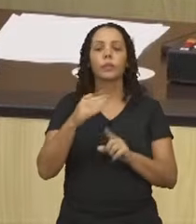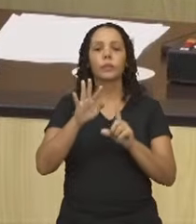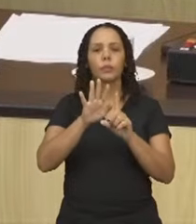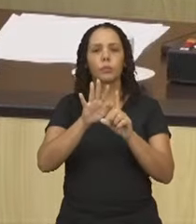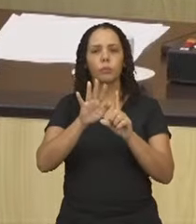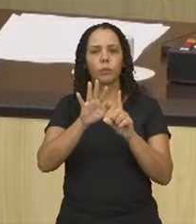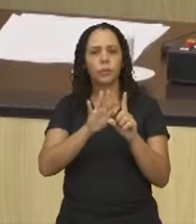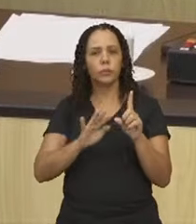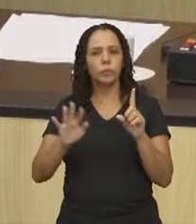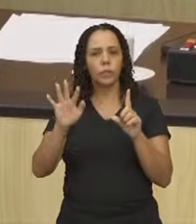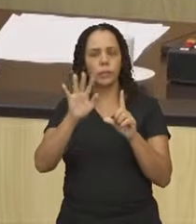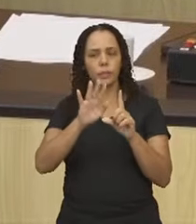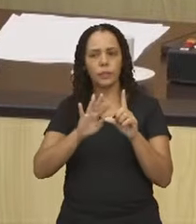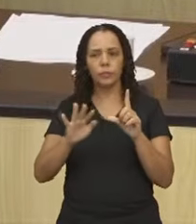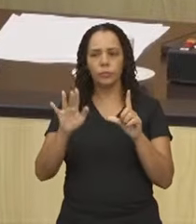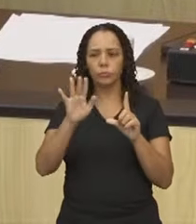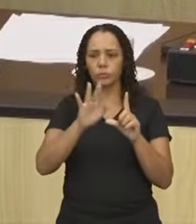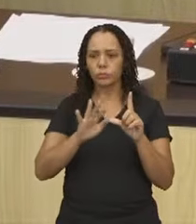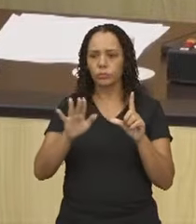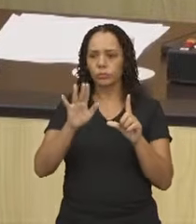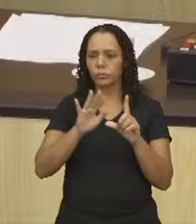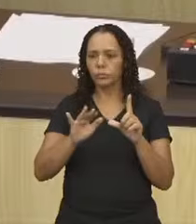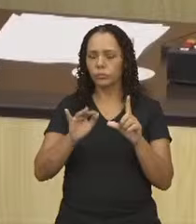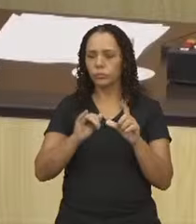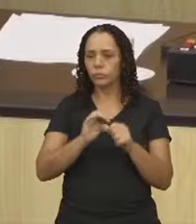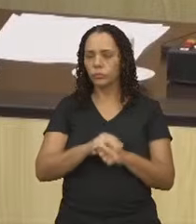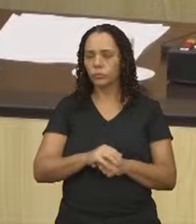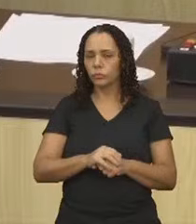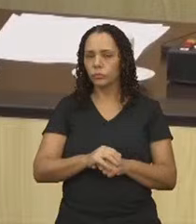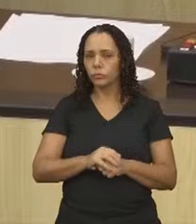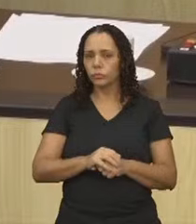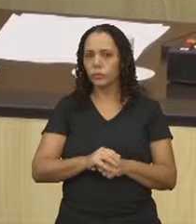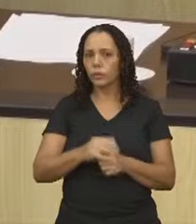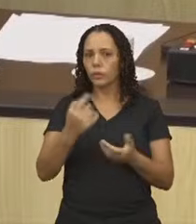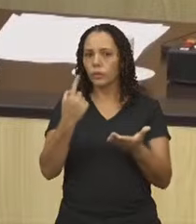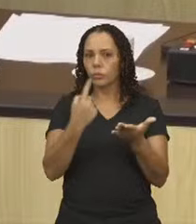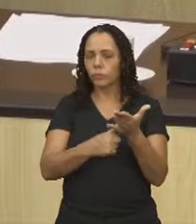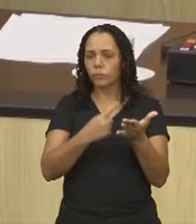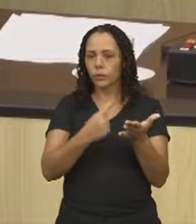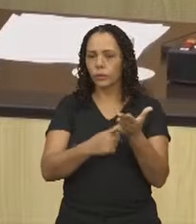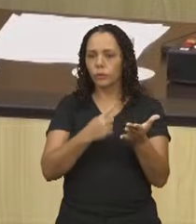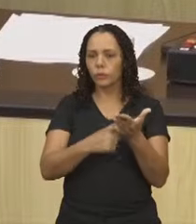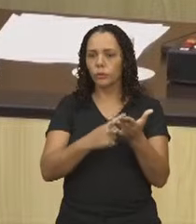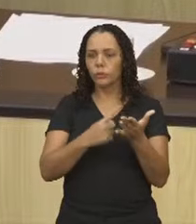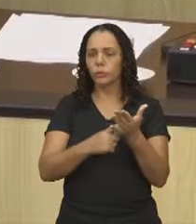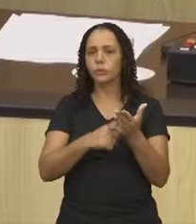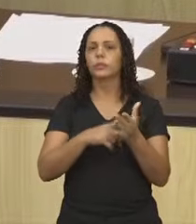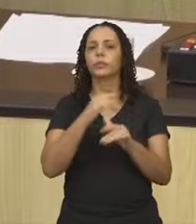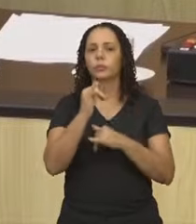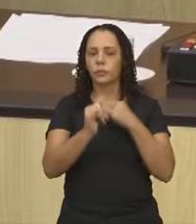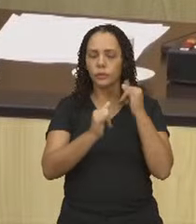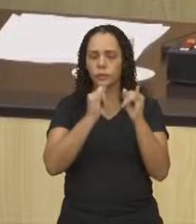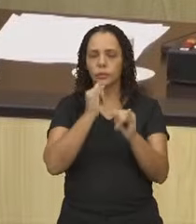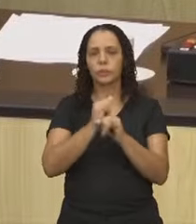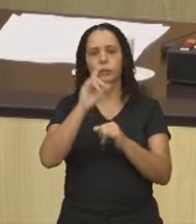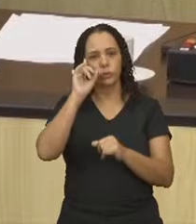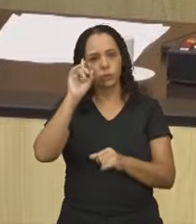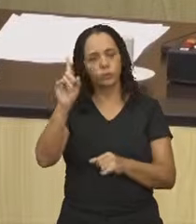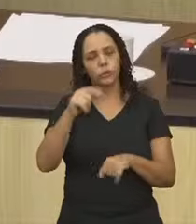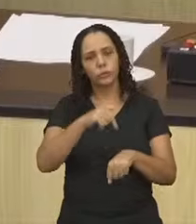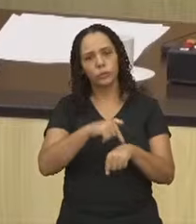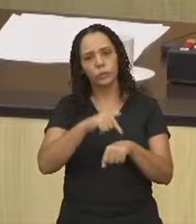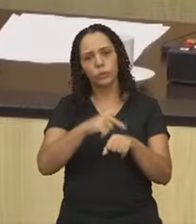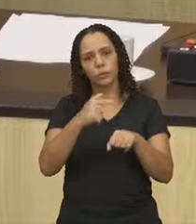cidadãos possam consultar a agenda semanal e escolher o dia e horário disponíveis para castração, facilitando